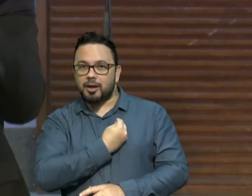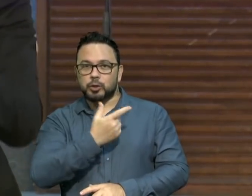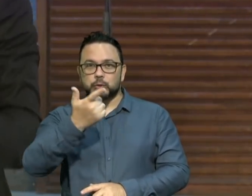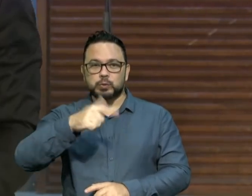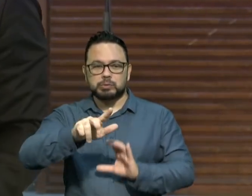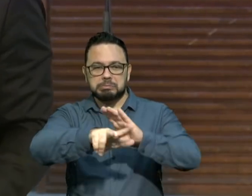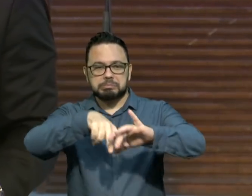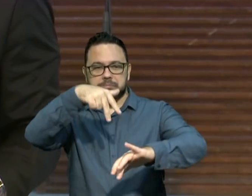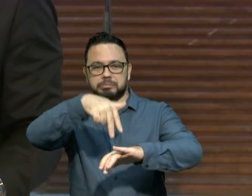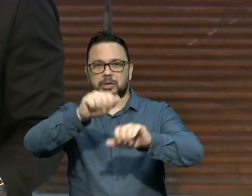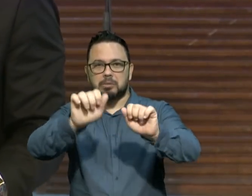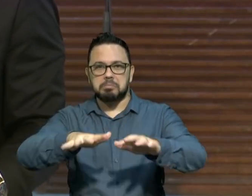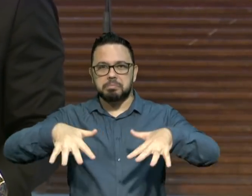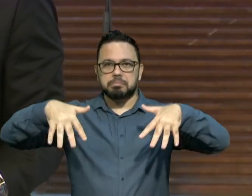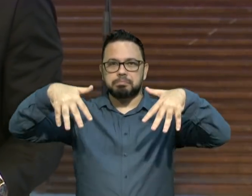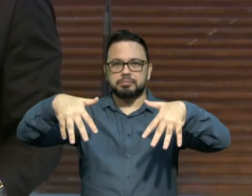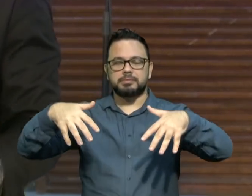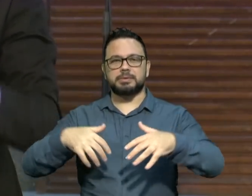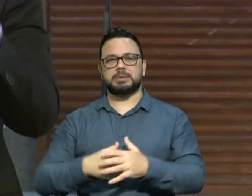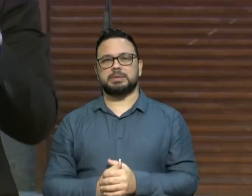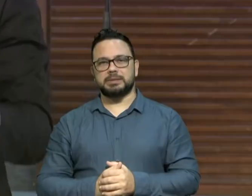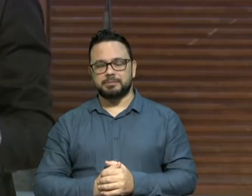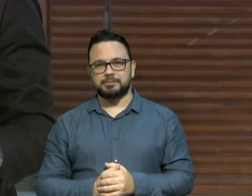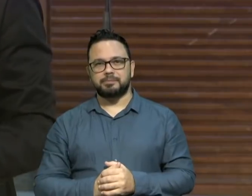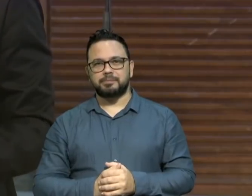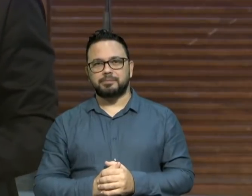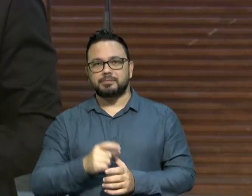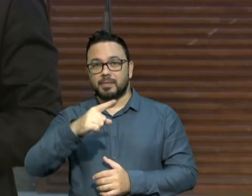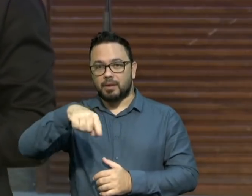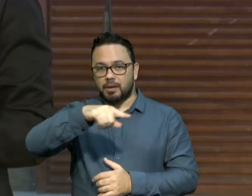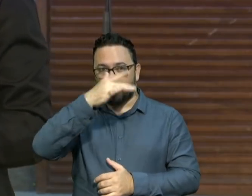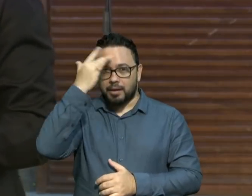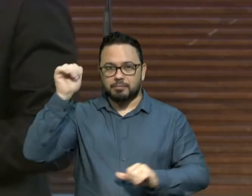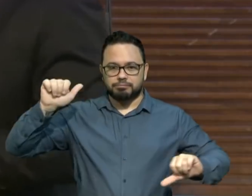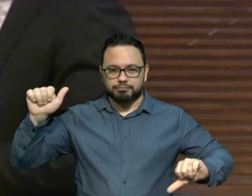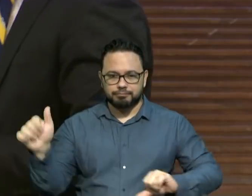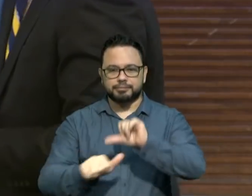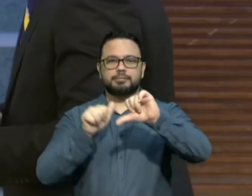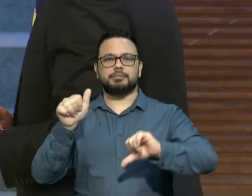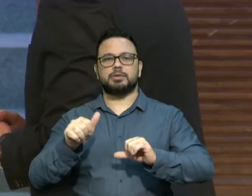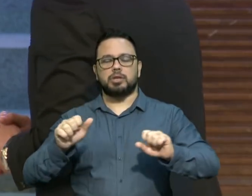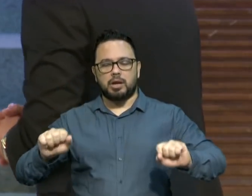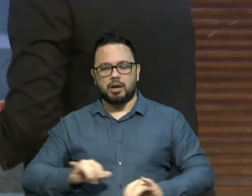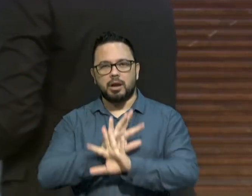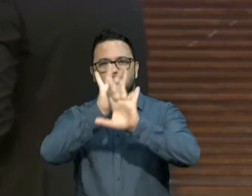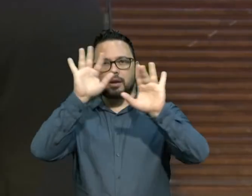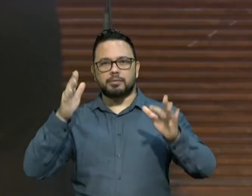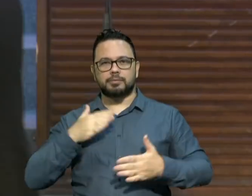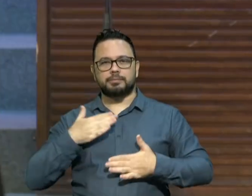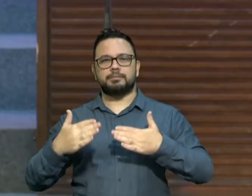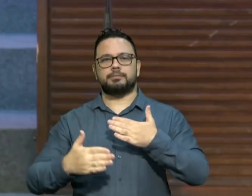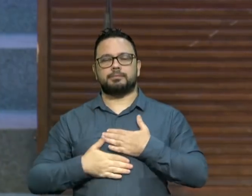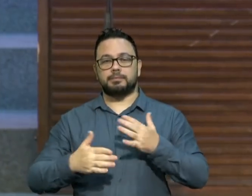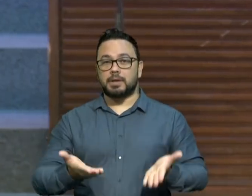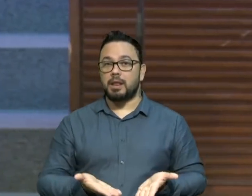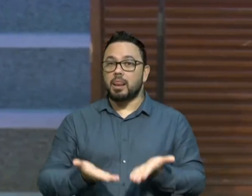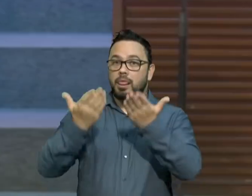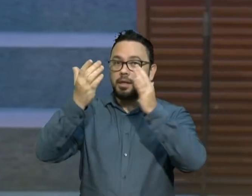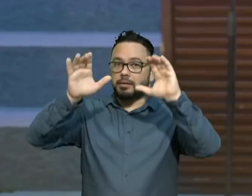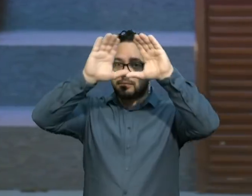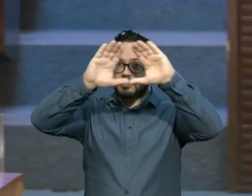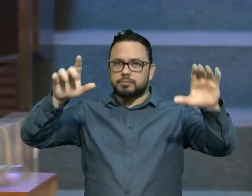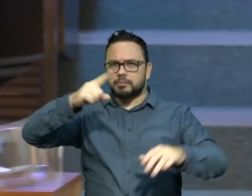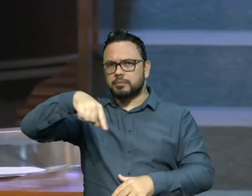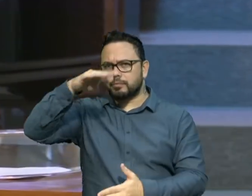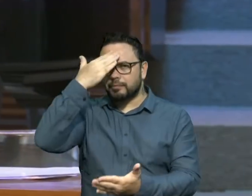sobre aquele público ó e vai glorificar aquelas pessoas os seus filhos para para o céu e Jesus disse